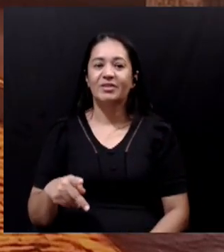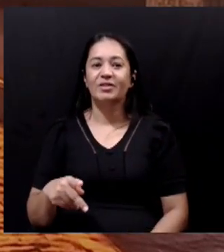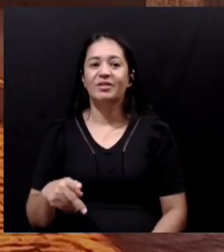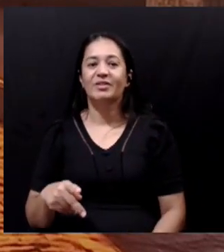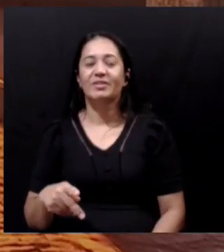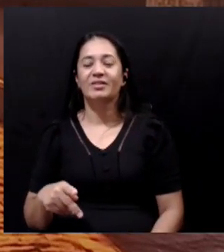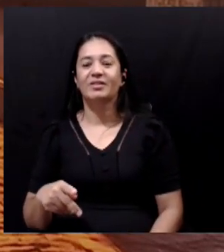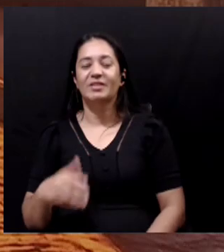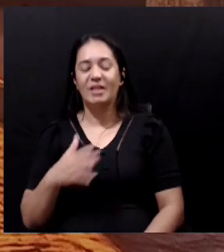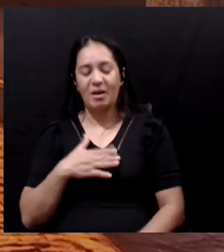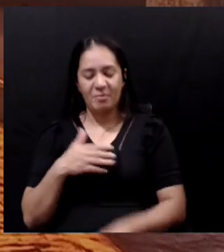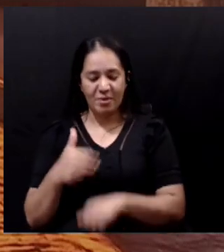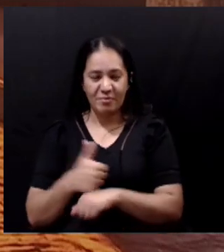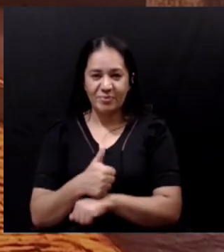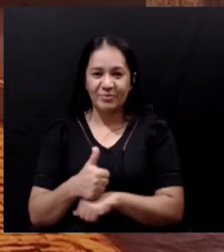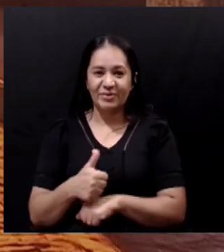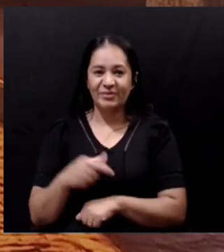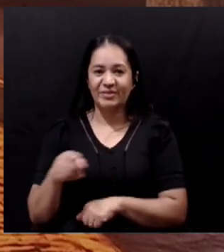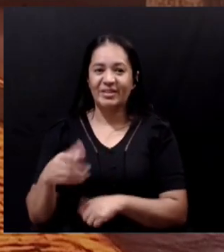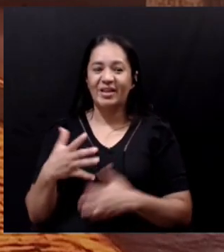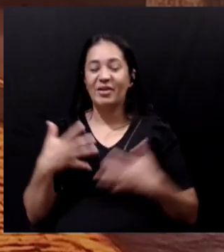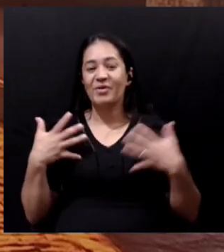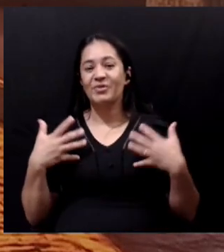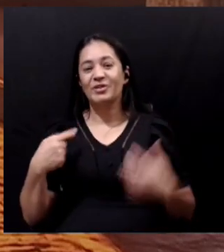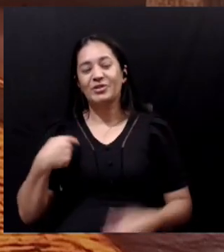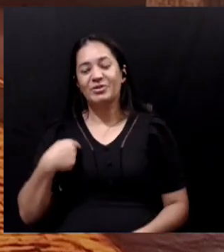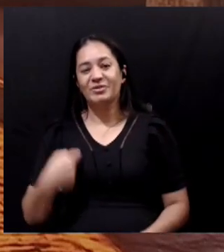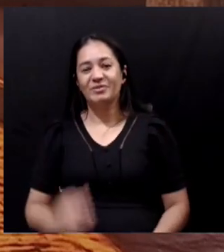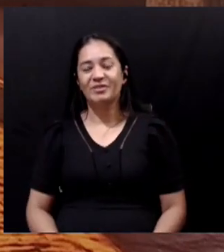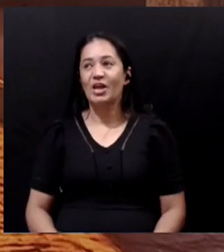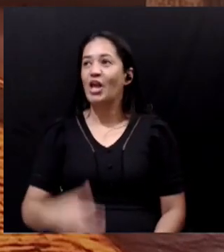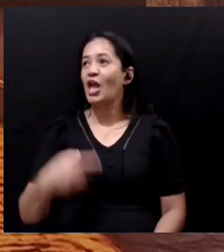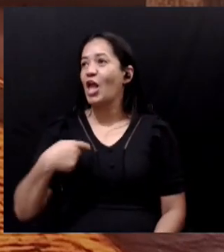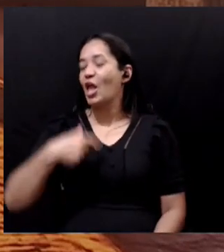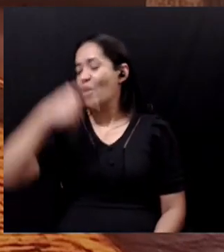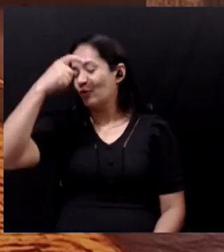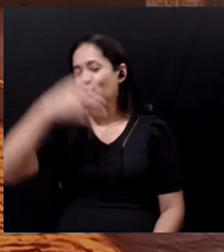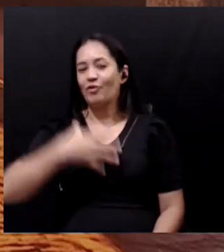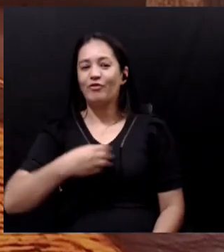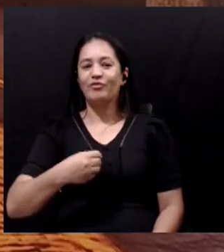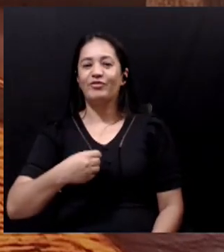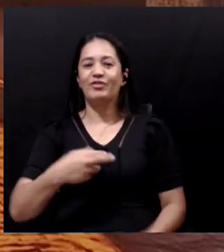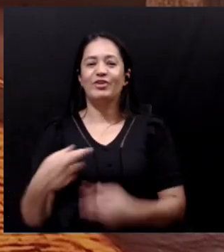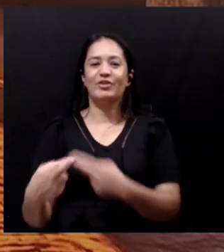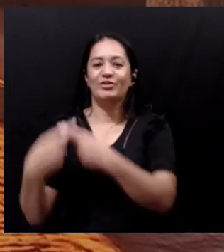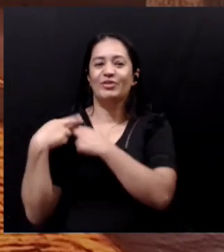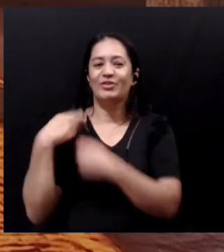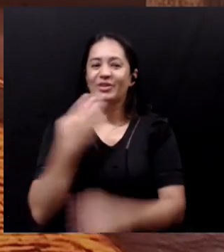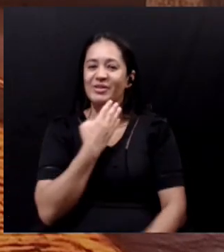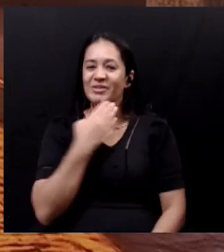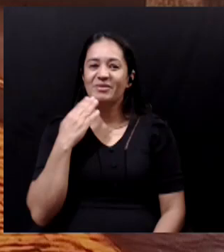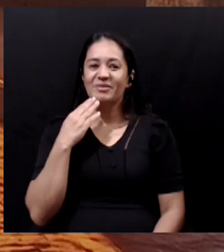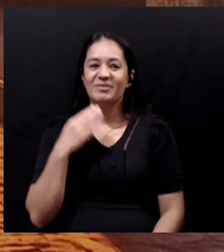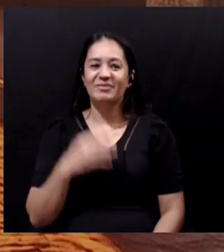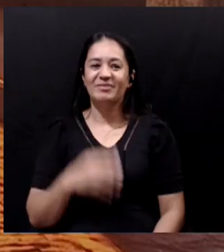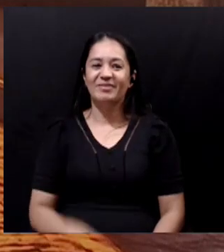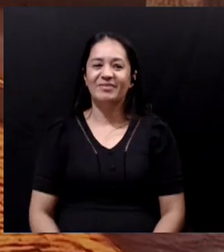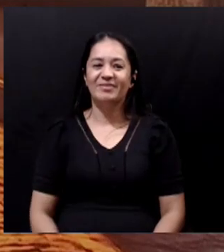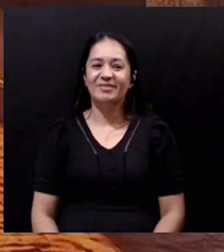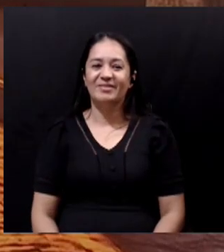se orgulha e tal. Eu sou filho do dono do bar do Carioca. É. Diferente de você. Chama a gente para vir para